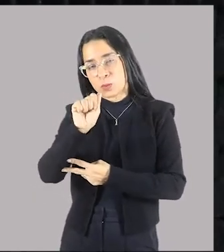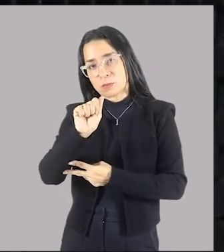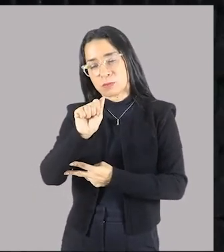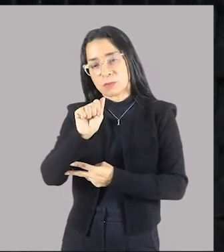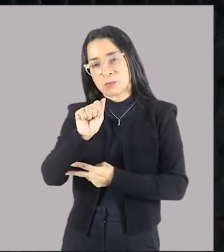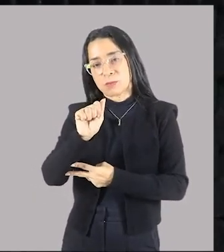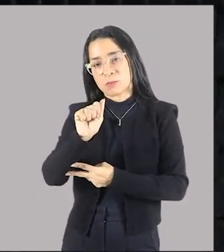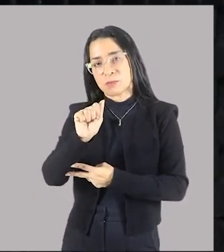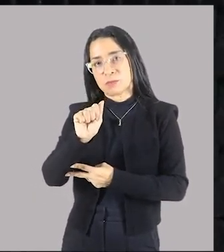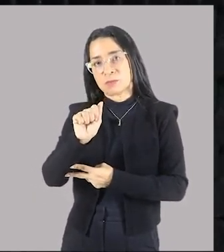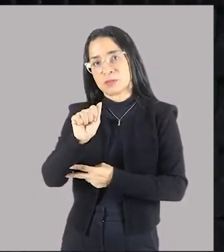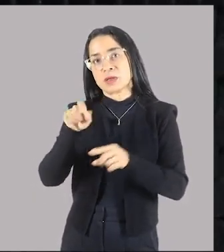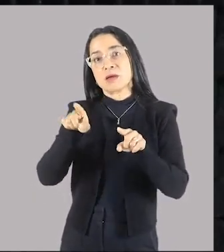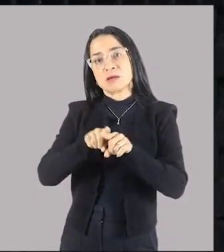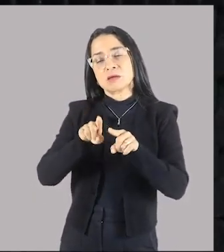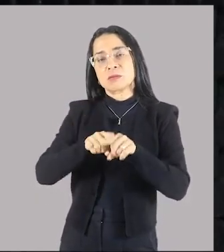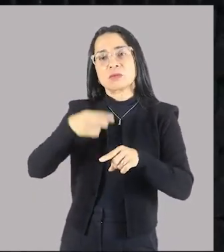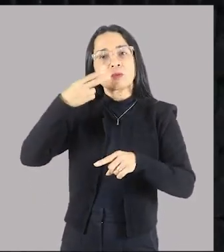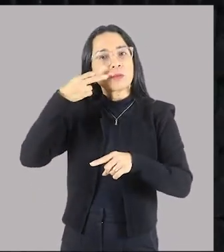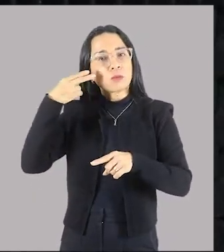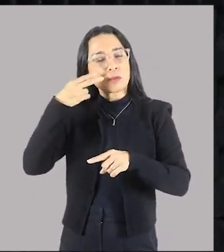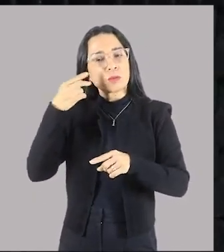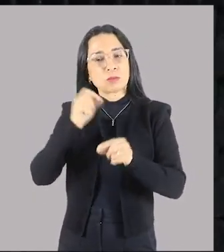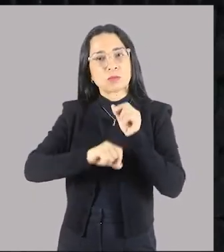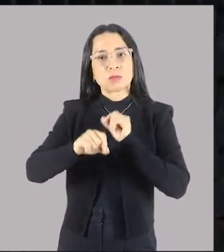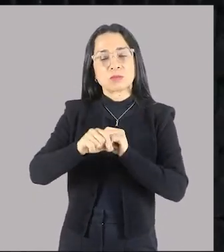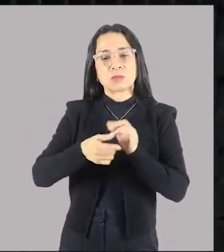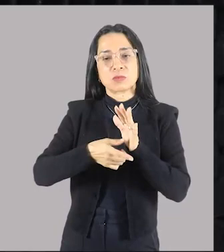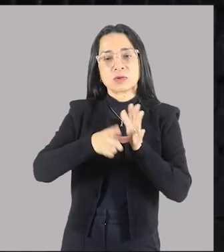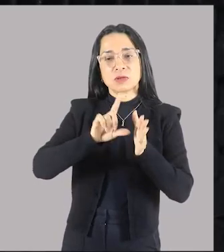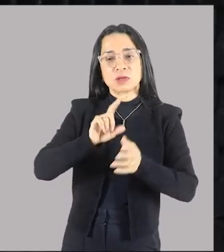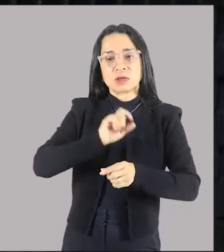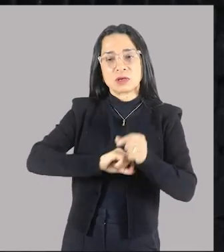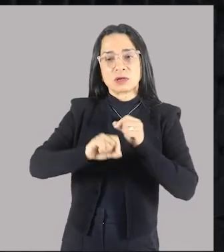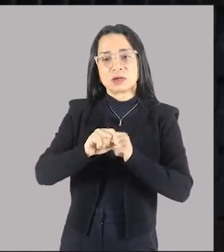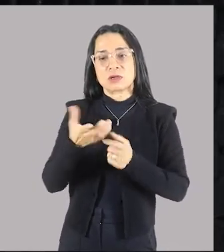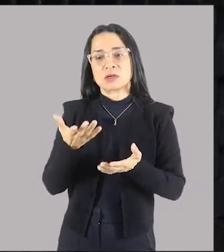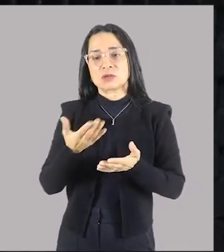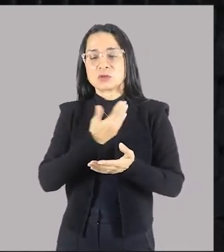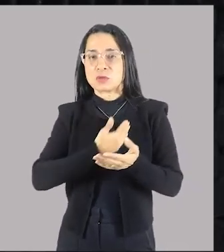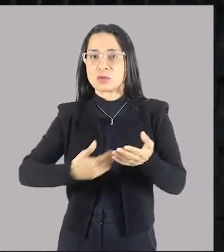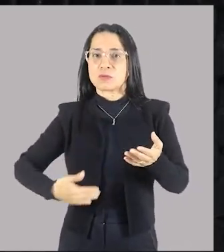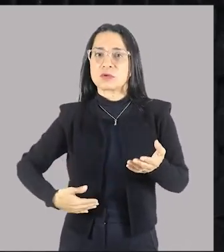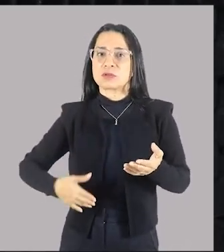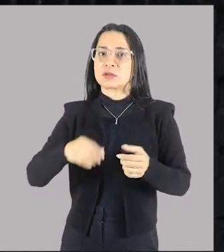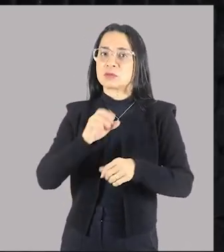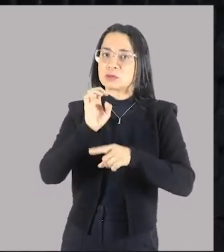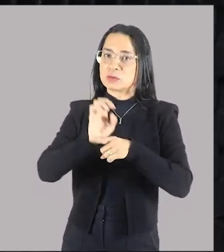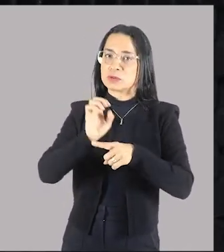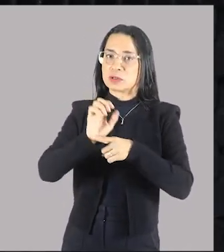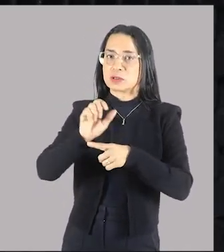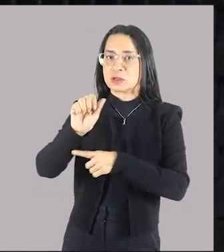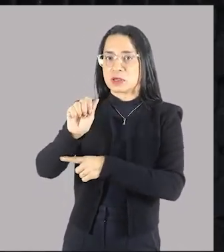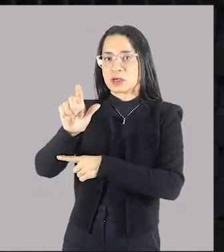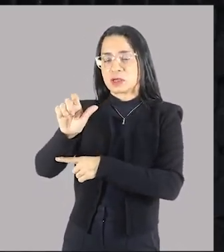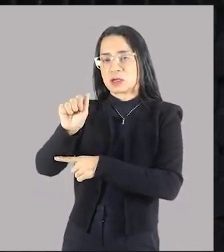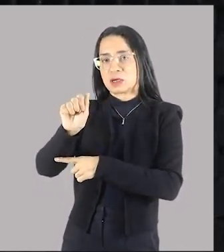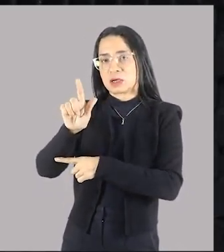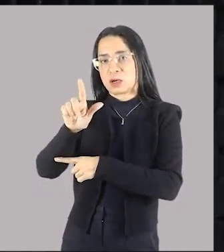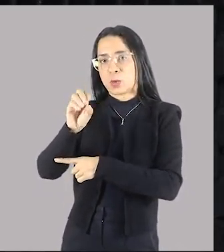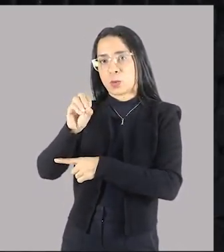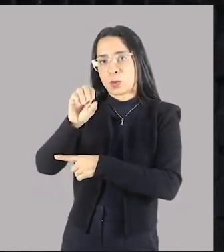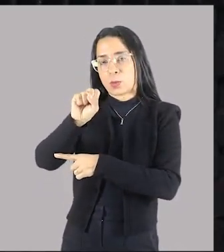Collor de Mello, que havia sido recentemente governador pelo estado de Alagoas. O que a gente observa que